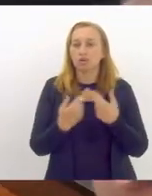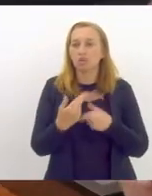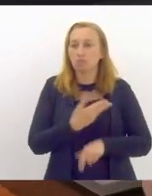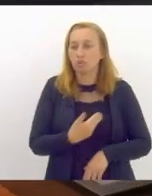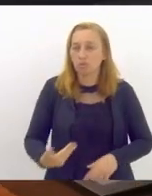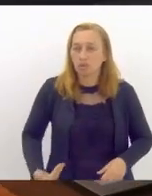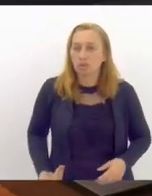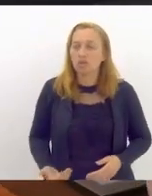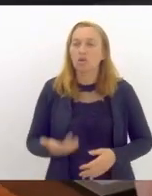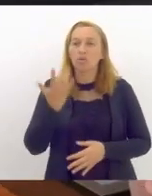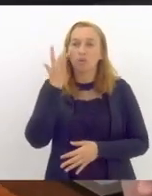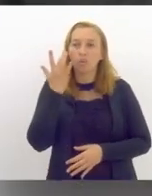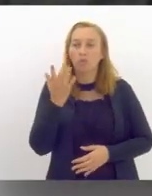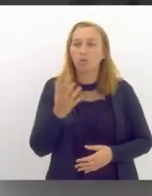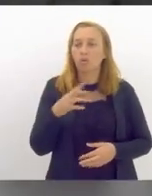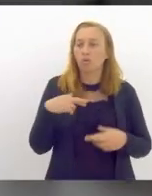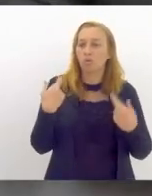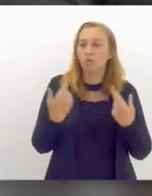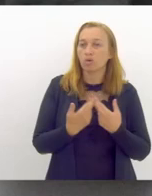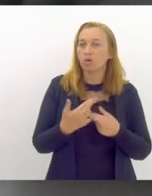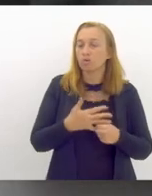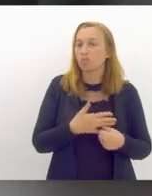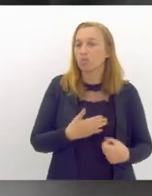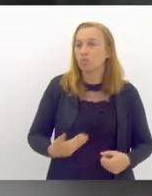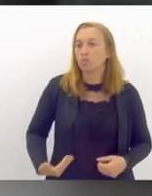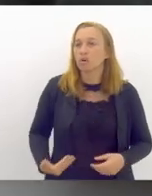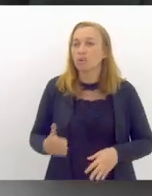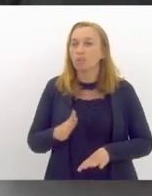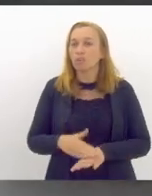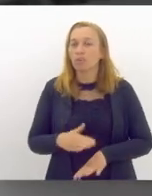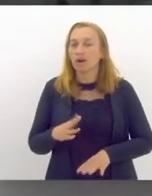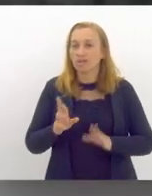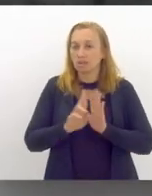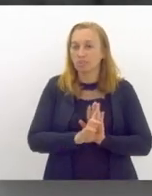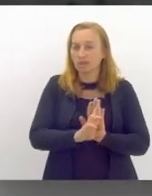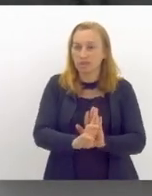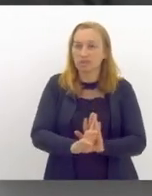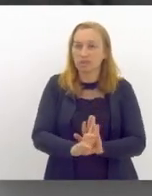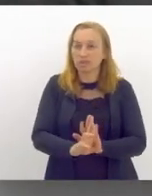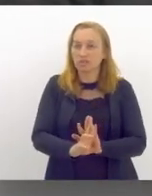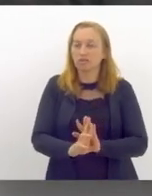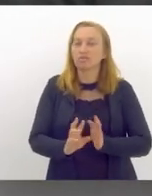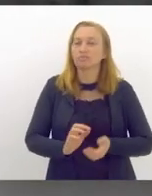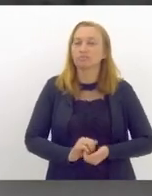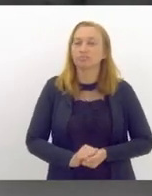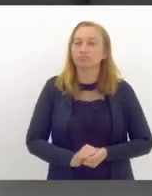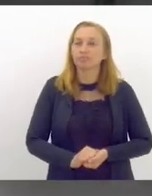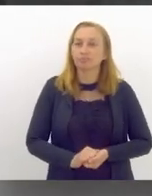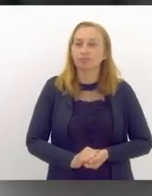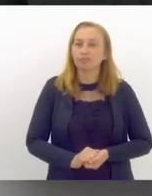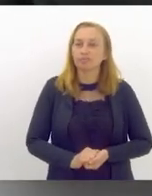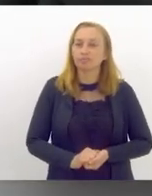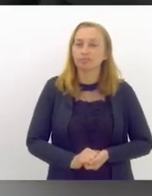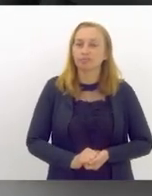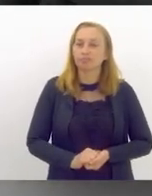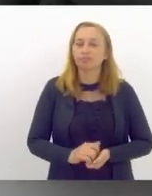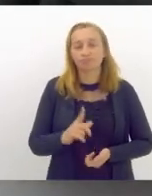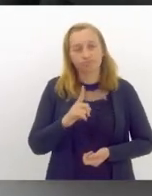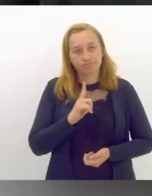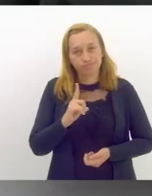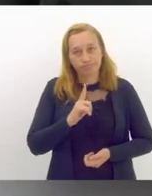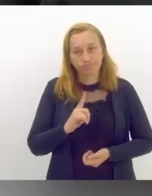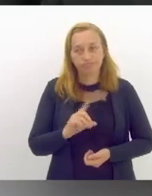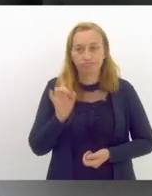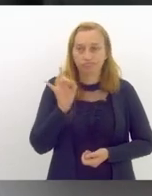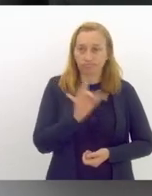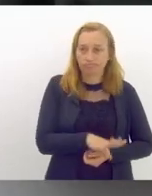eu acho que foi audiência pública mais representativa que eu participei